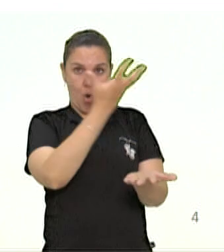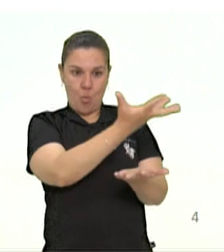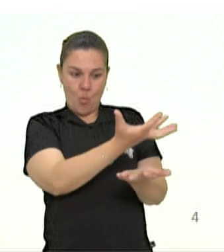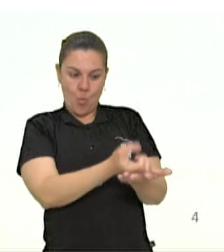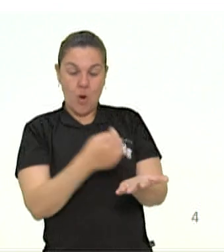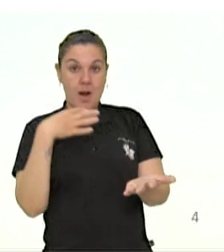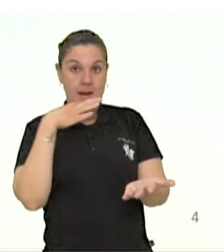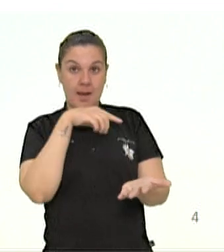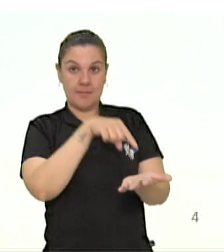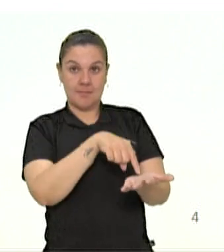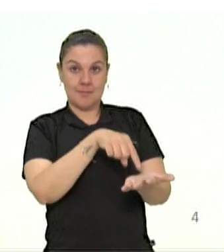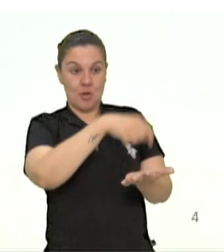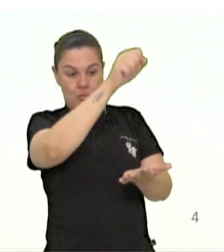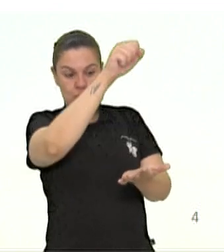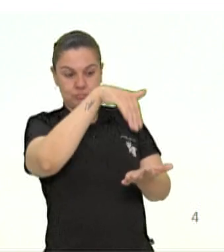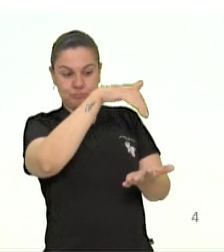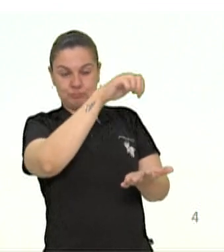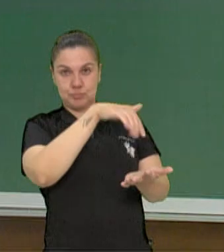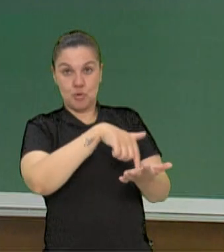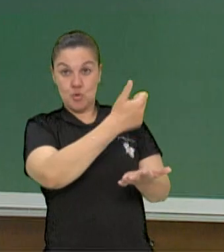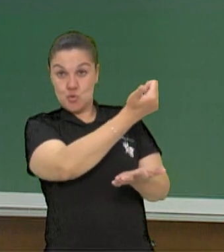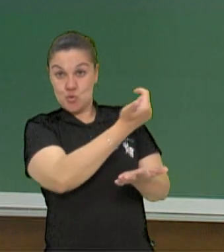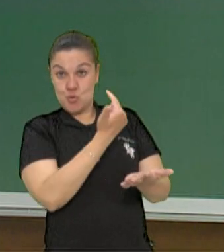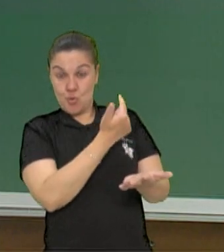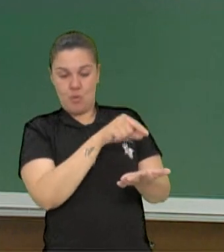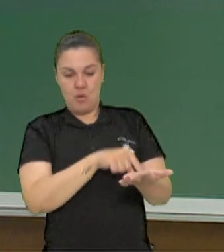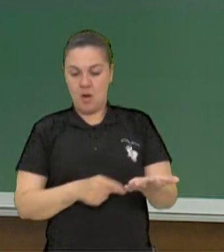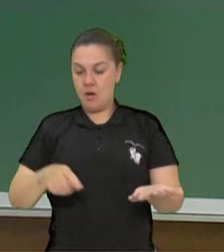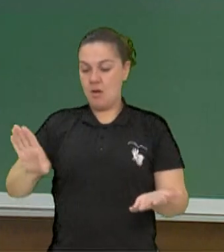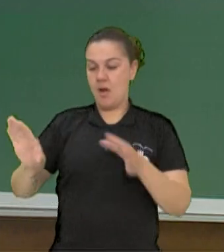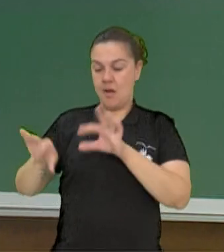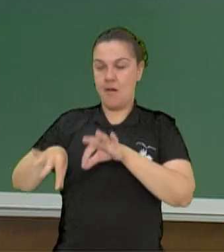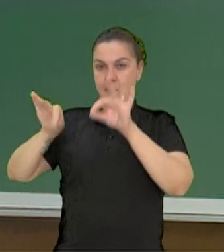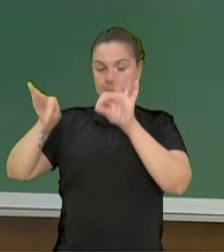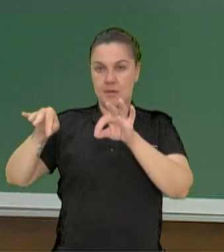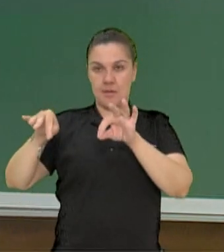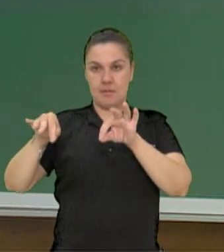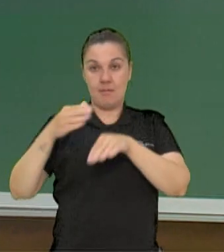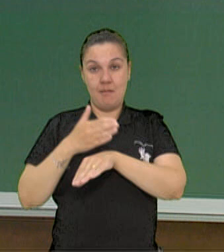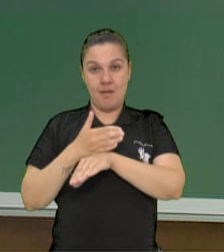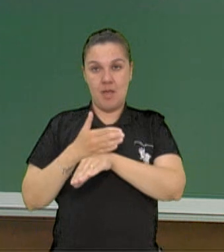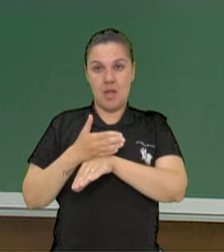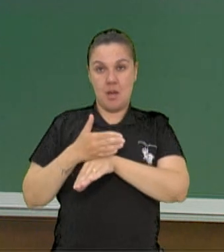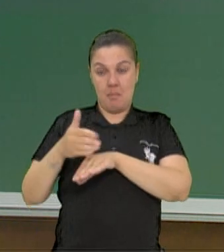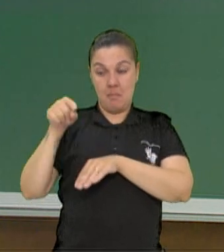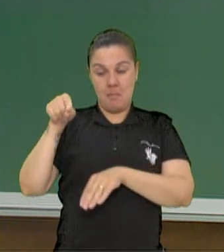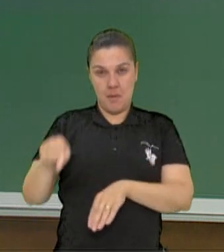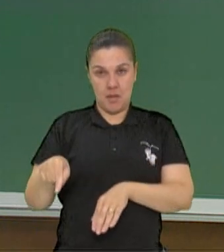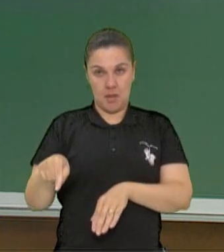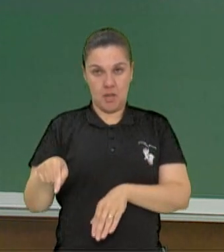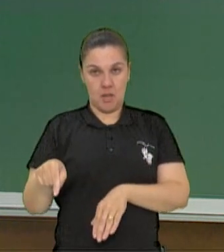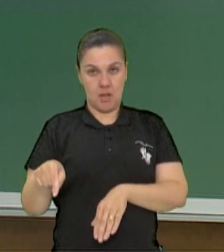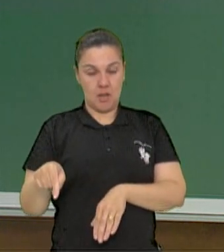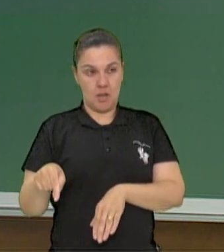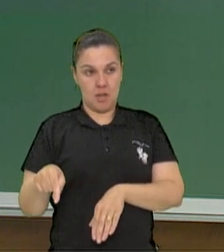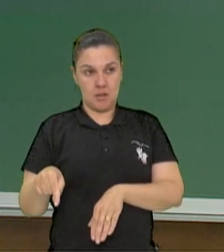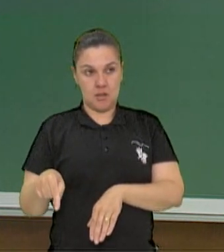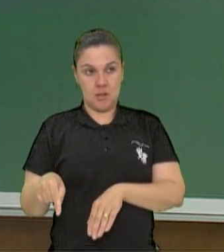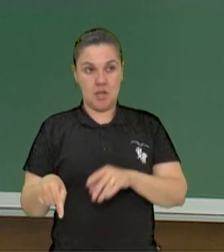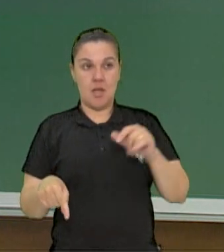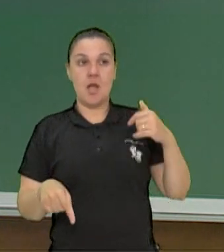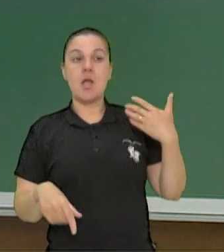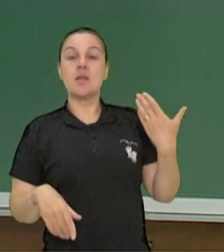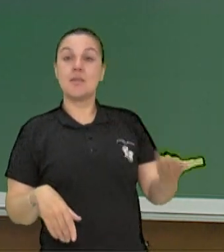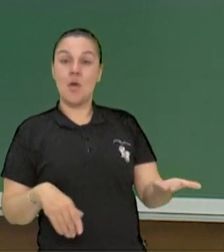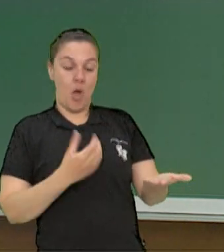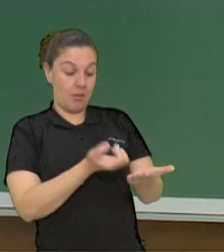a radiação. Só que ela absorve bem. Se eu pegar as duas camisetas e colocar na sombra, a camiseta preta ela